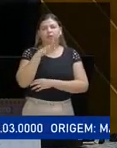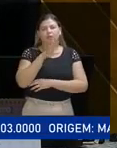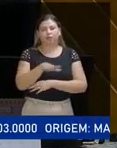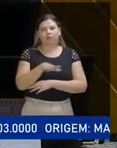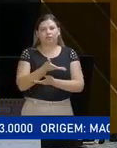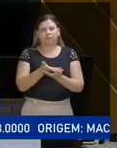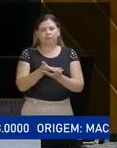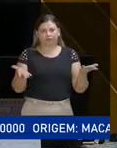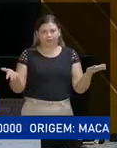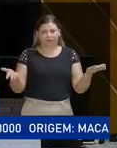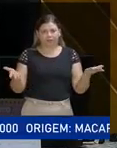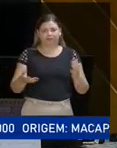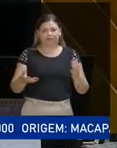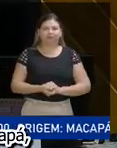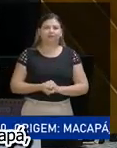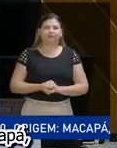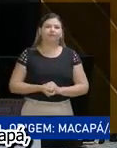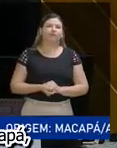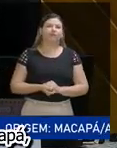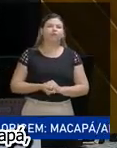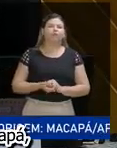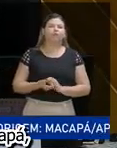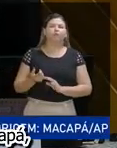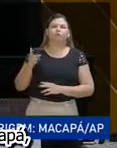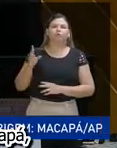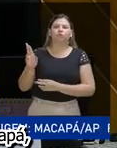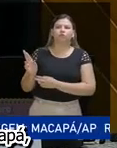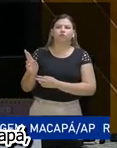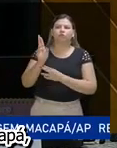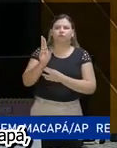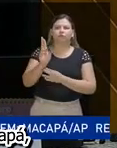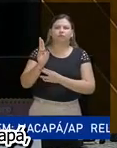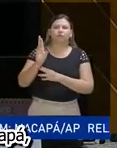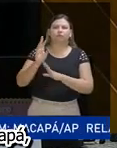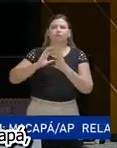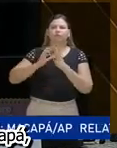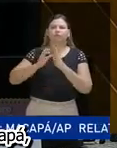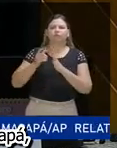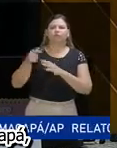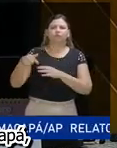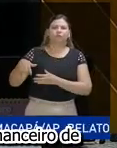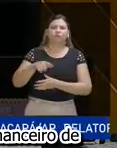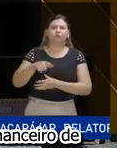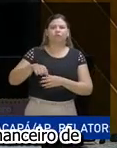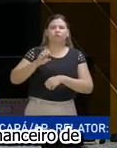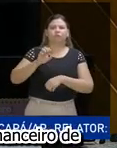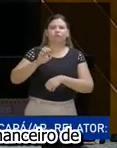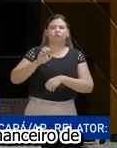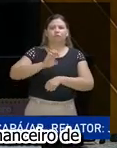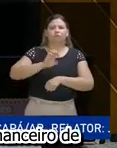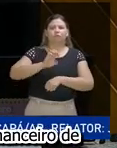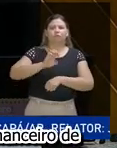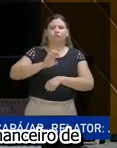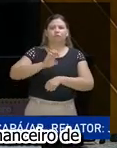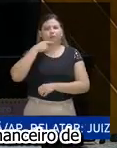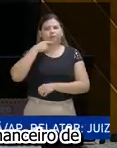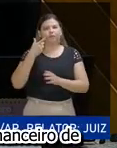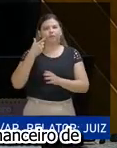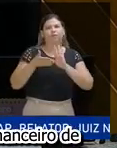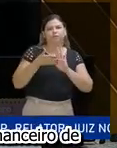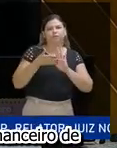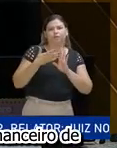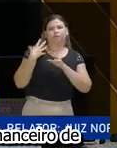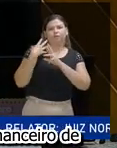procuradora. O diretório estadual do Partido União Brasil, no estado do Amapá, apresentou prestação de contas referente